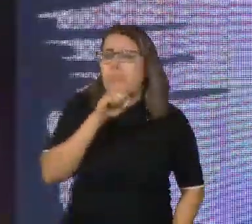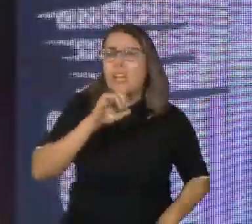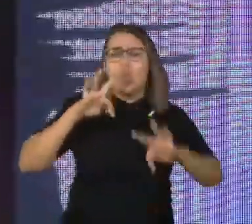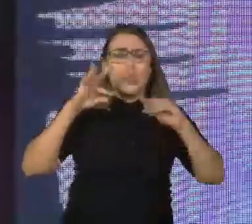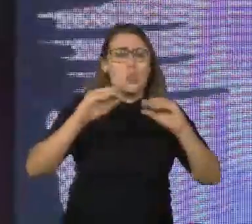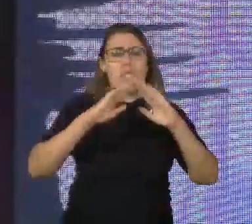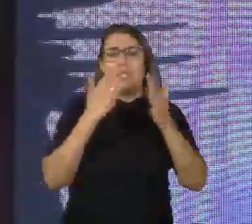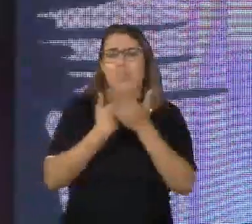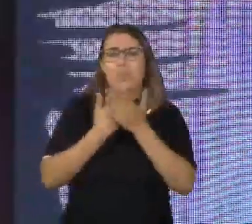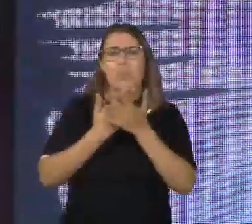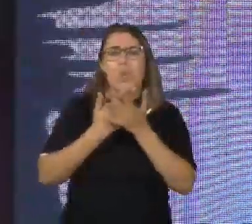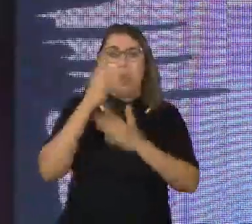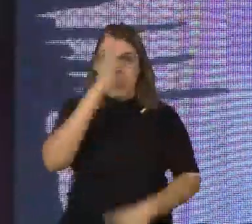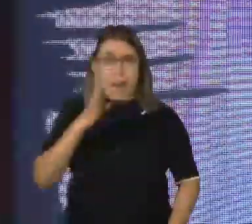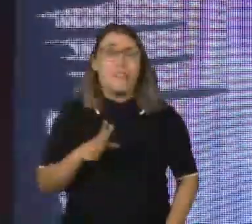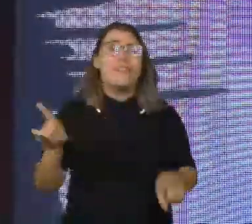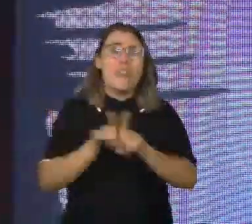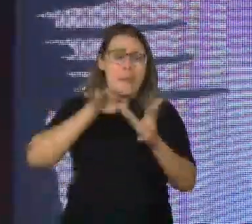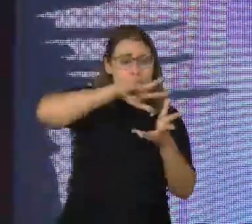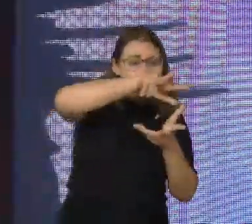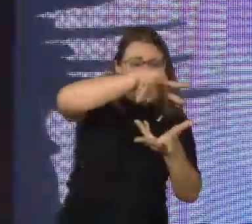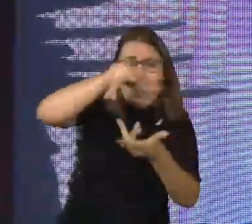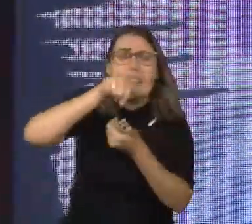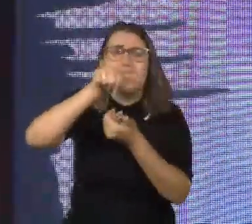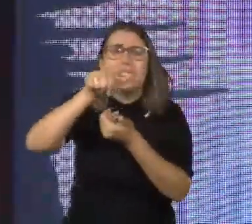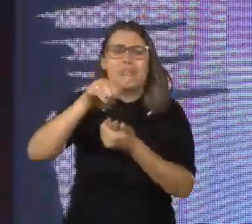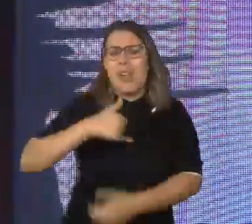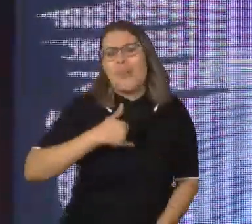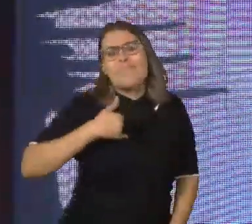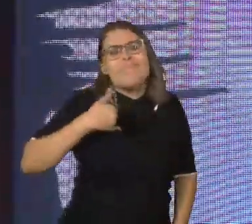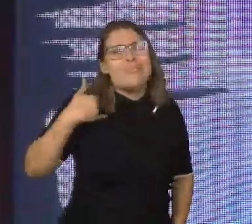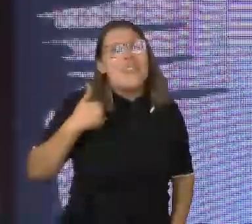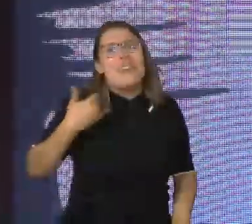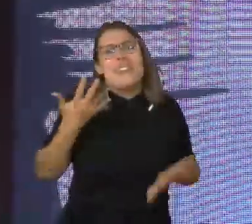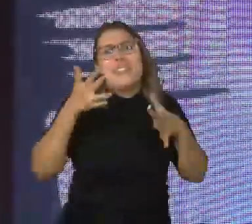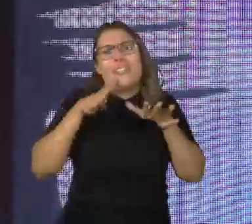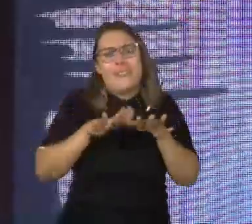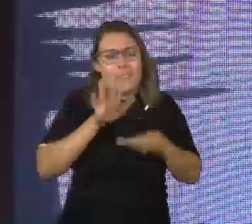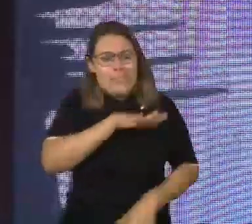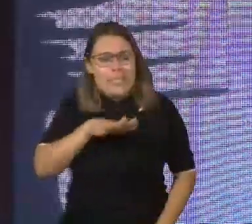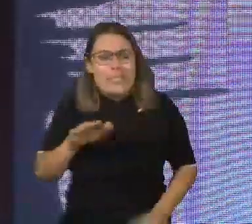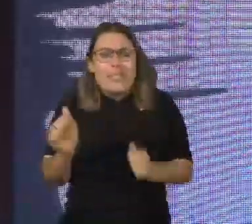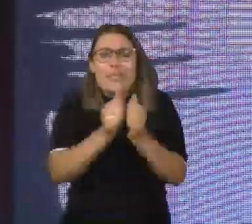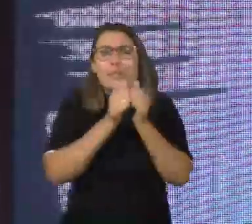no Brasil e no mundo se orgulhe de não deixar nenhuma criança para trás. Obrigada pelo